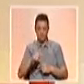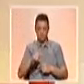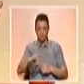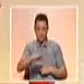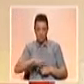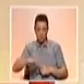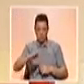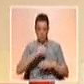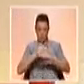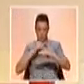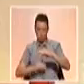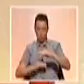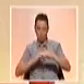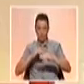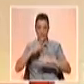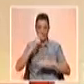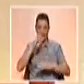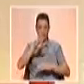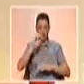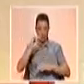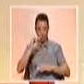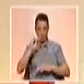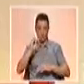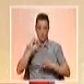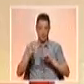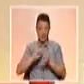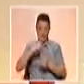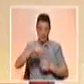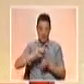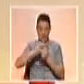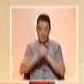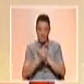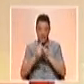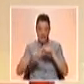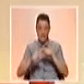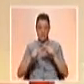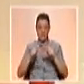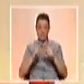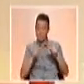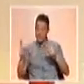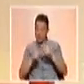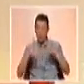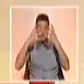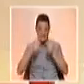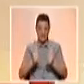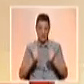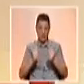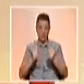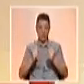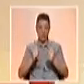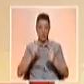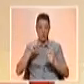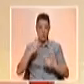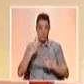zonas, especialmente a sul do Tejo, têm que estar mais ou menos adaptadas a este período seco. Portanto, uma